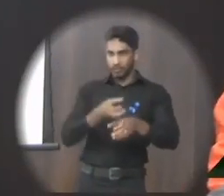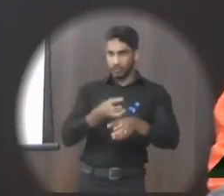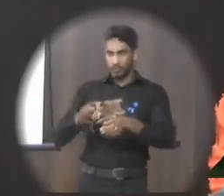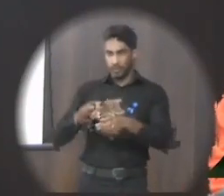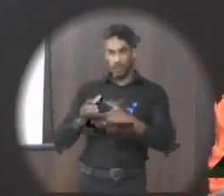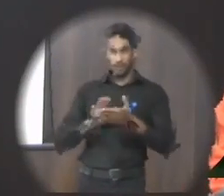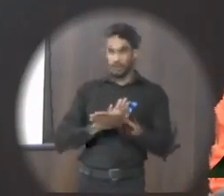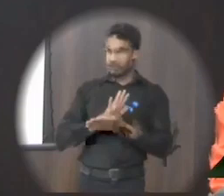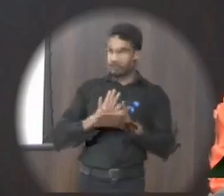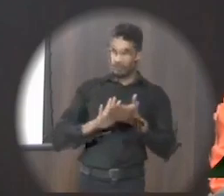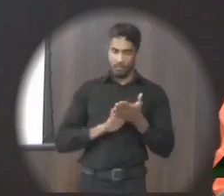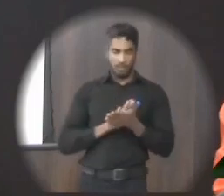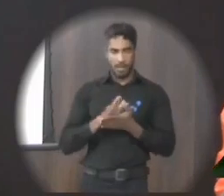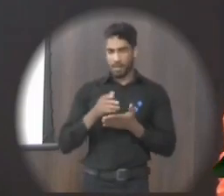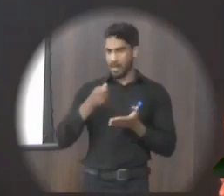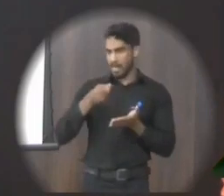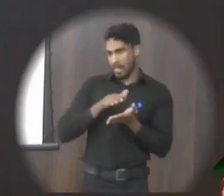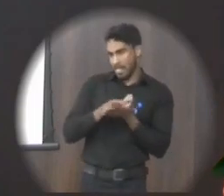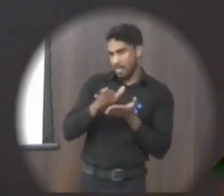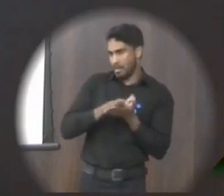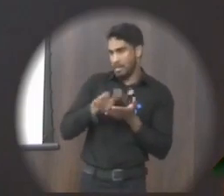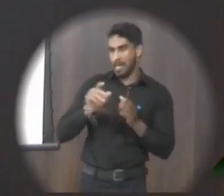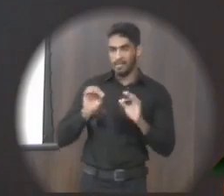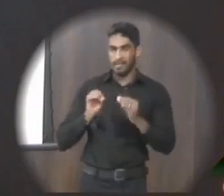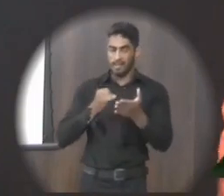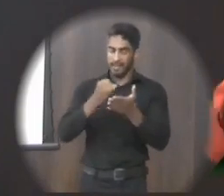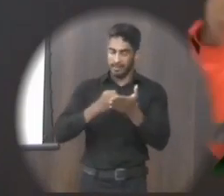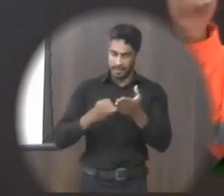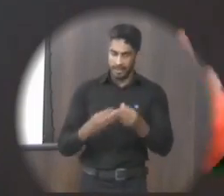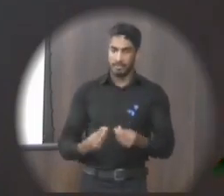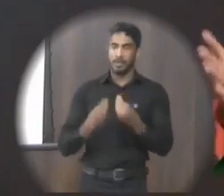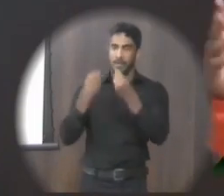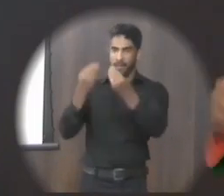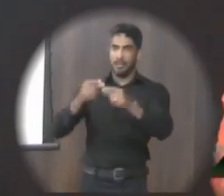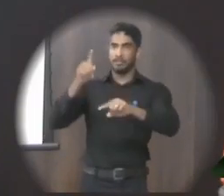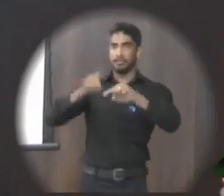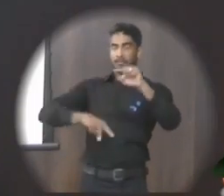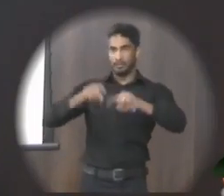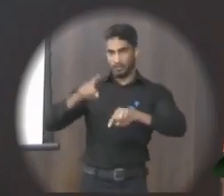nenhum. Nós ministramos a instrução, damos o material e